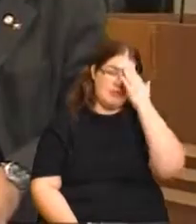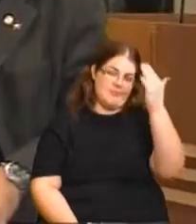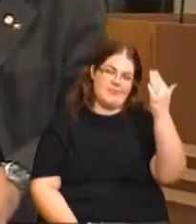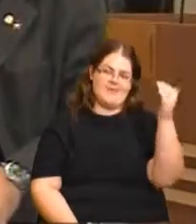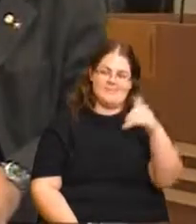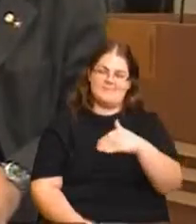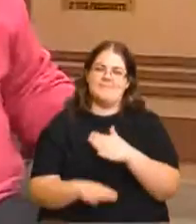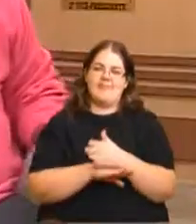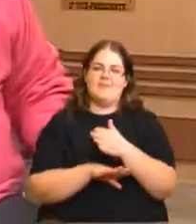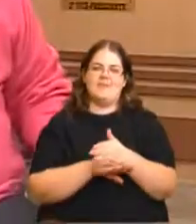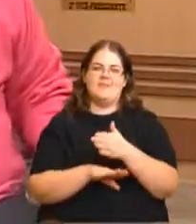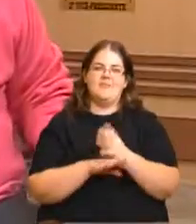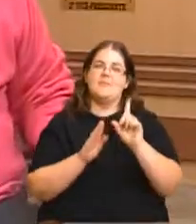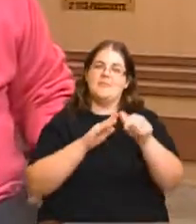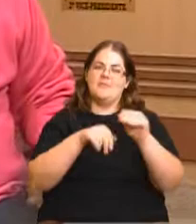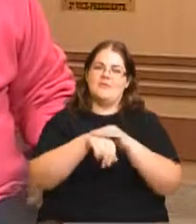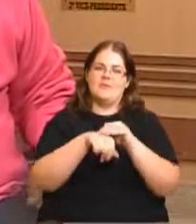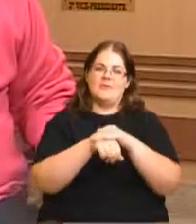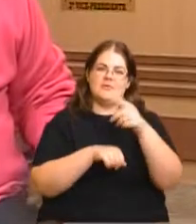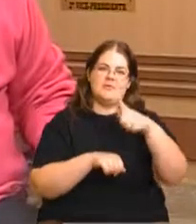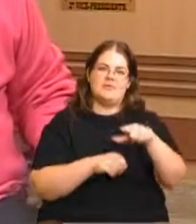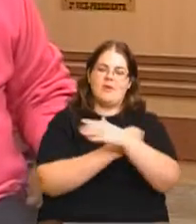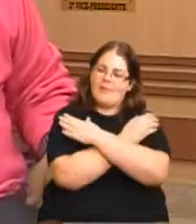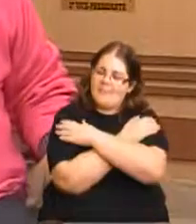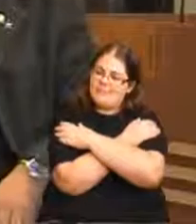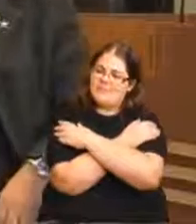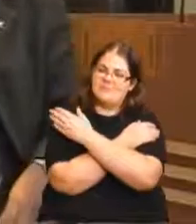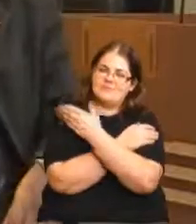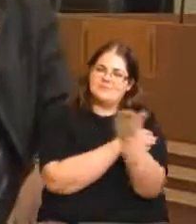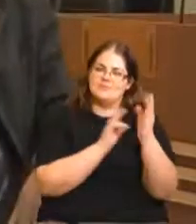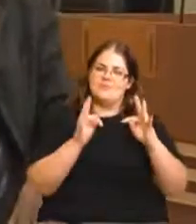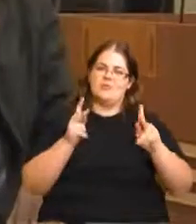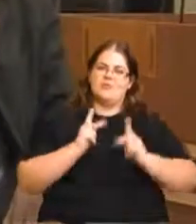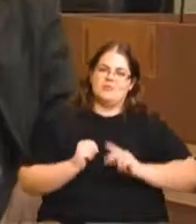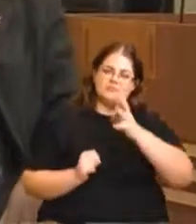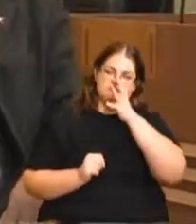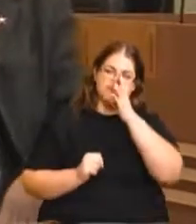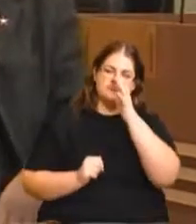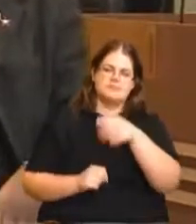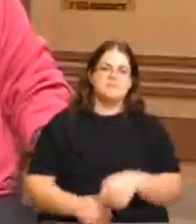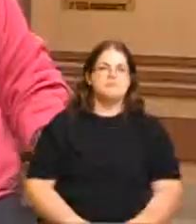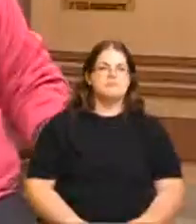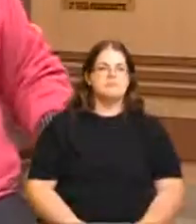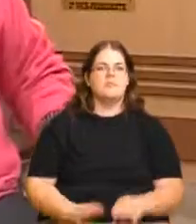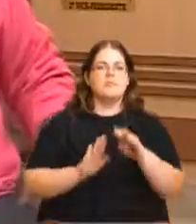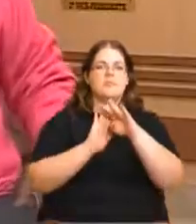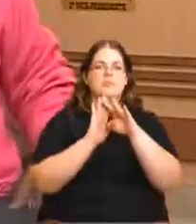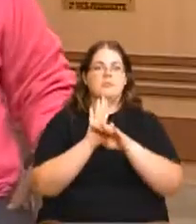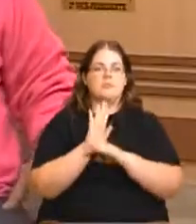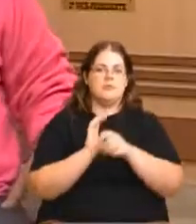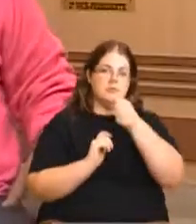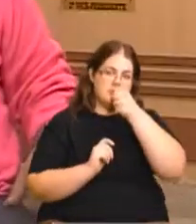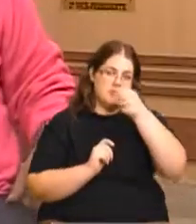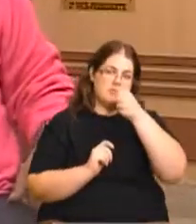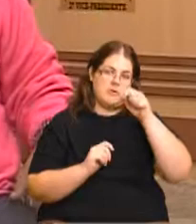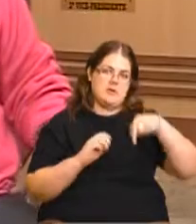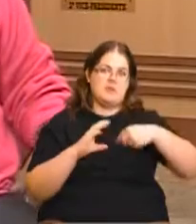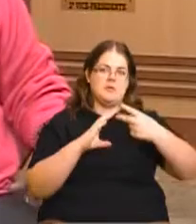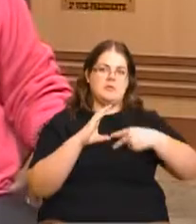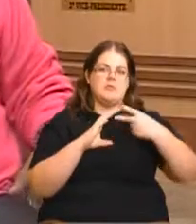participação. Voltamos a conversar oportunamente. Tá bem? Muito obrigado, um abraço para ti e para todos os telespectadores. O programa Entrevista fica aqui na